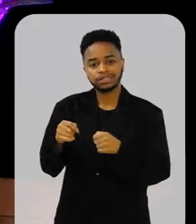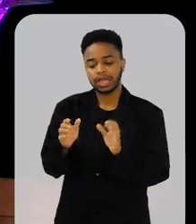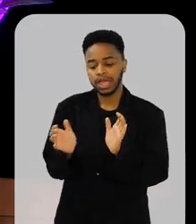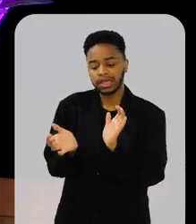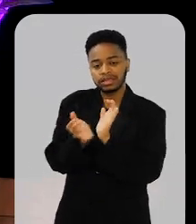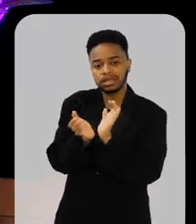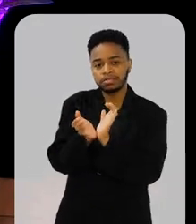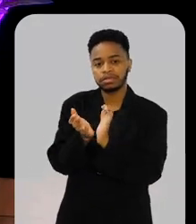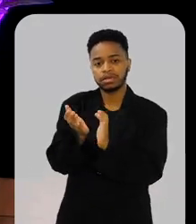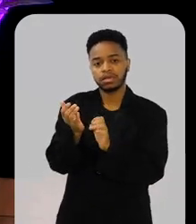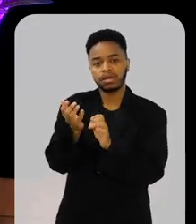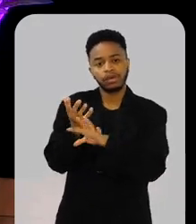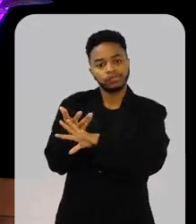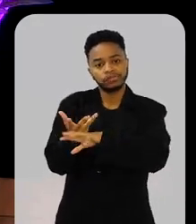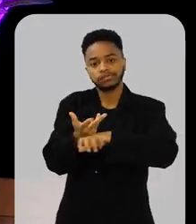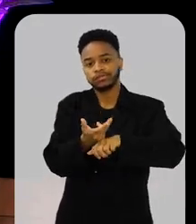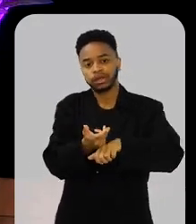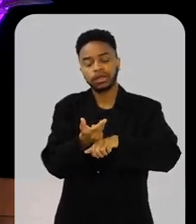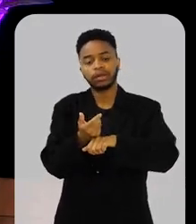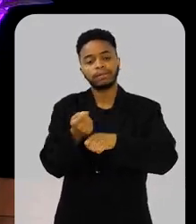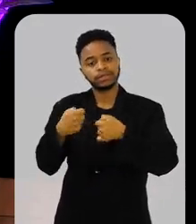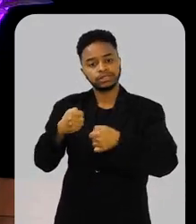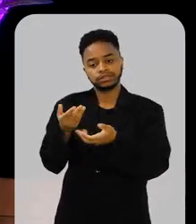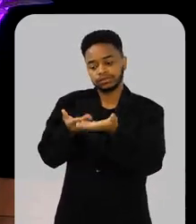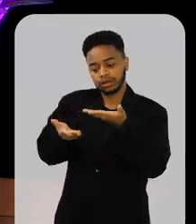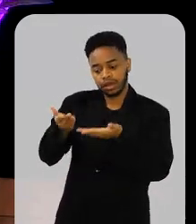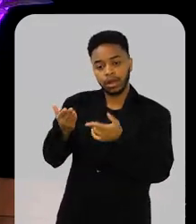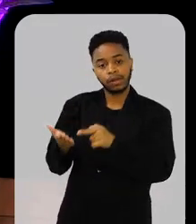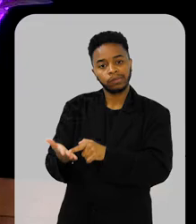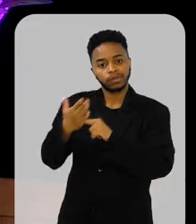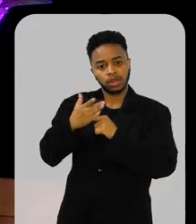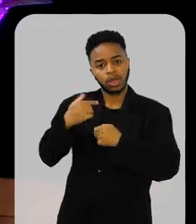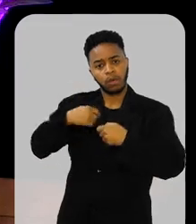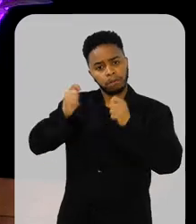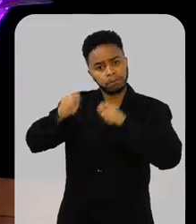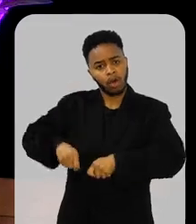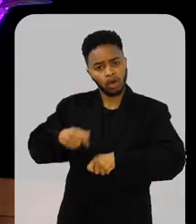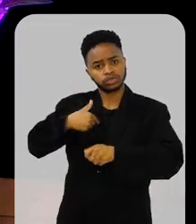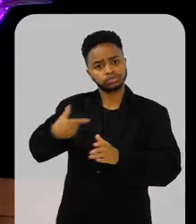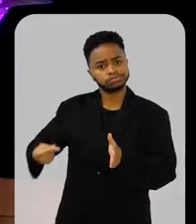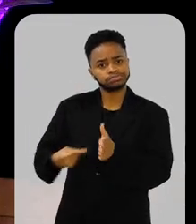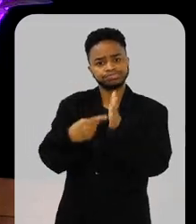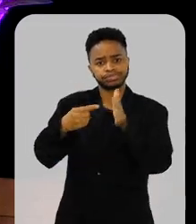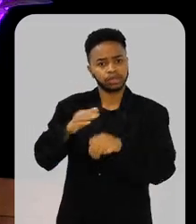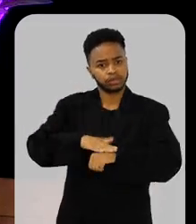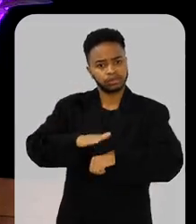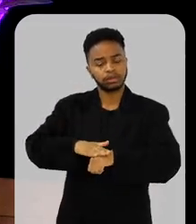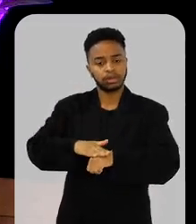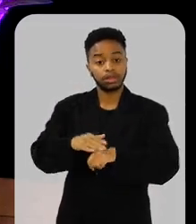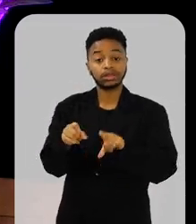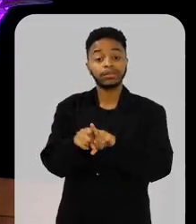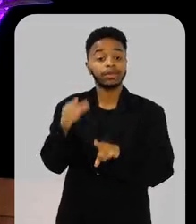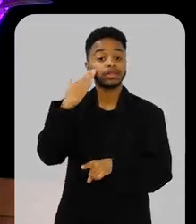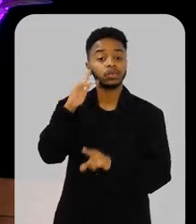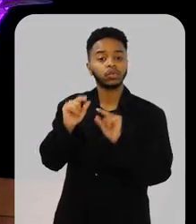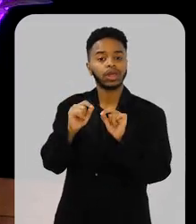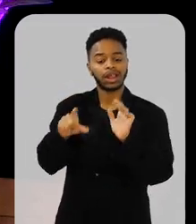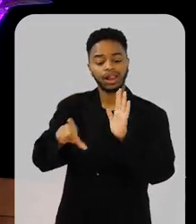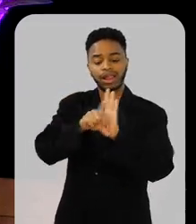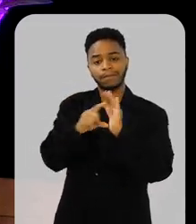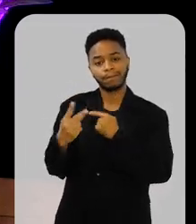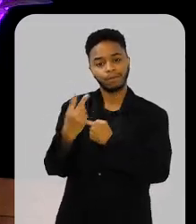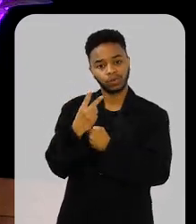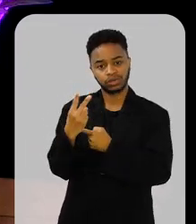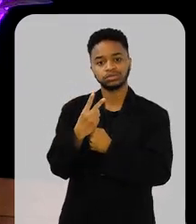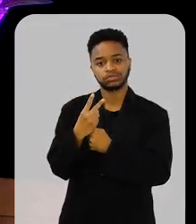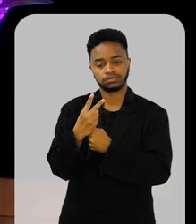trabalhada por uma equipe multiprofissional a ter realmente esse empoderamento, né, da denúncia, entendendo que a legislação